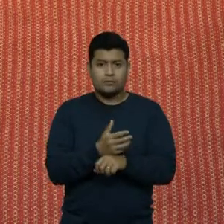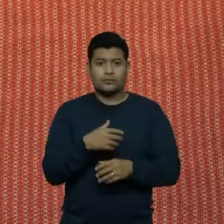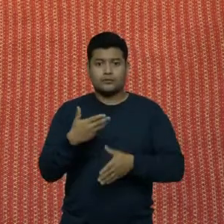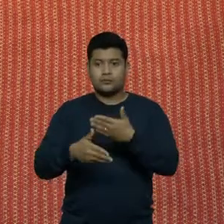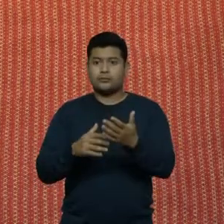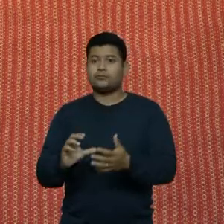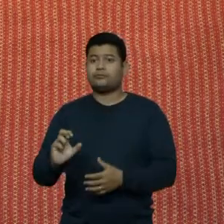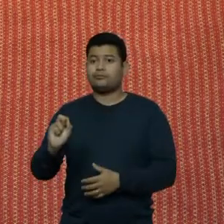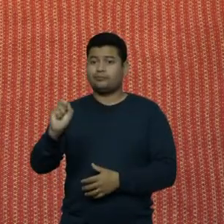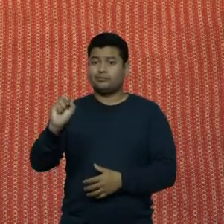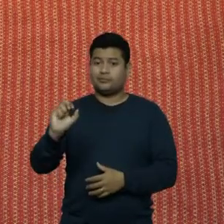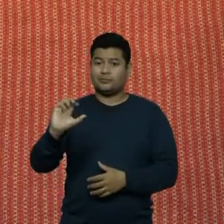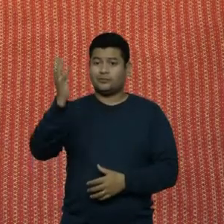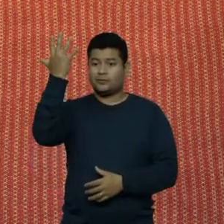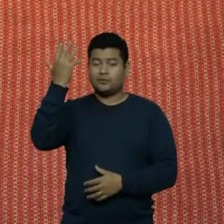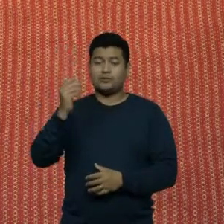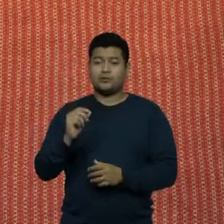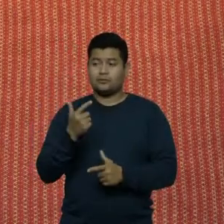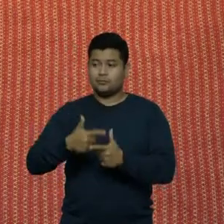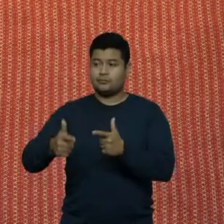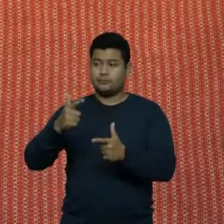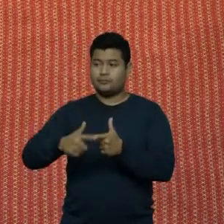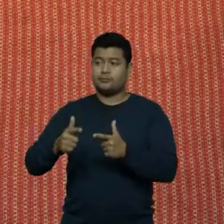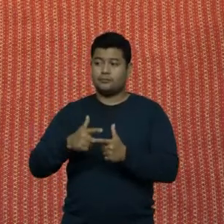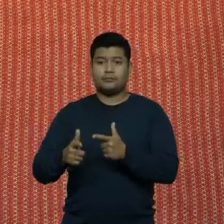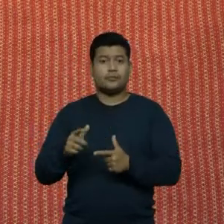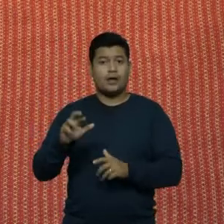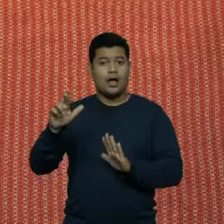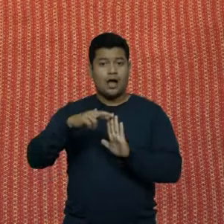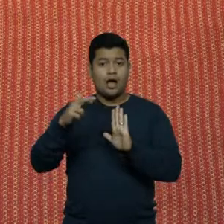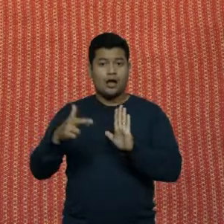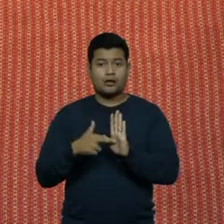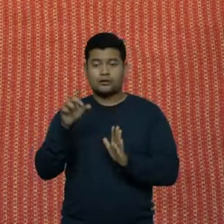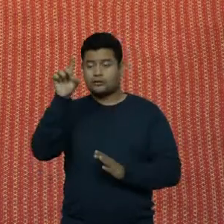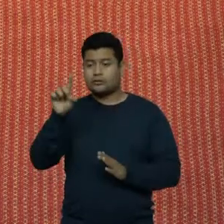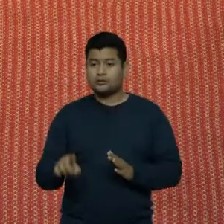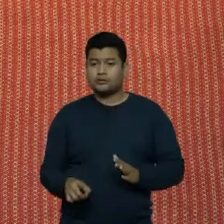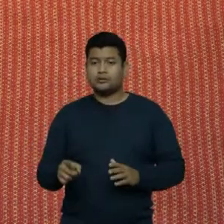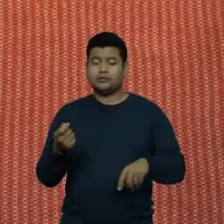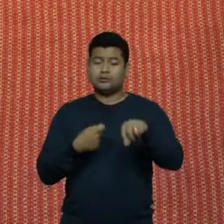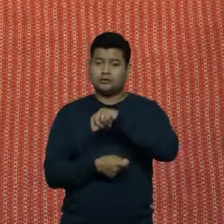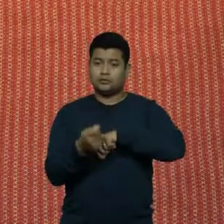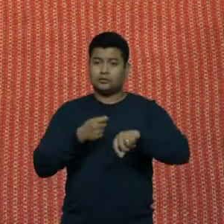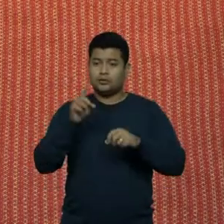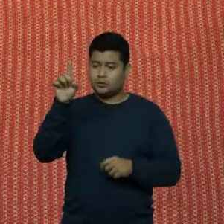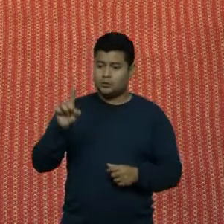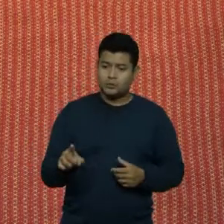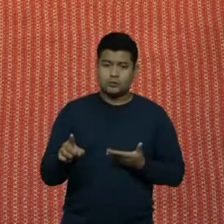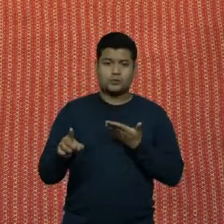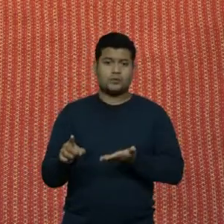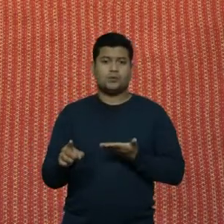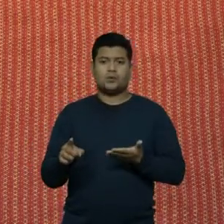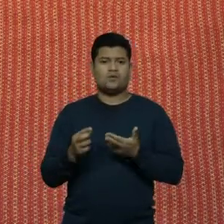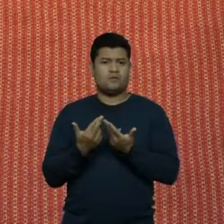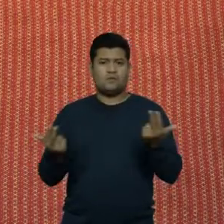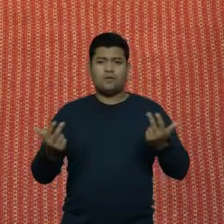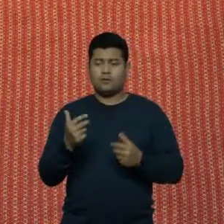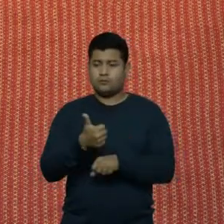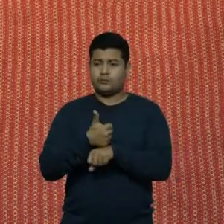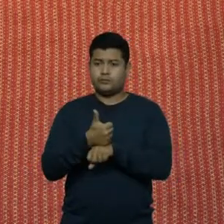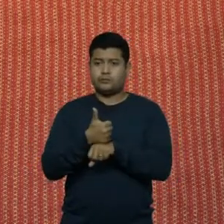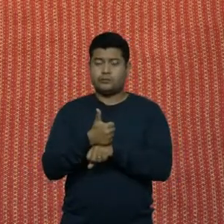essa é uma regra no Direito Administrativo é uma regra do direito é uma regra do da todas as profissões